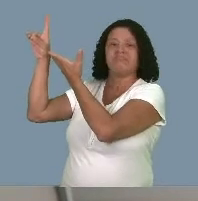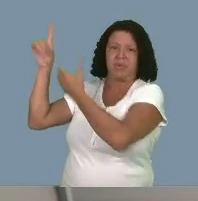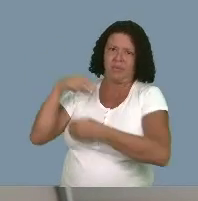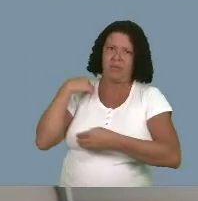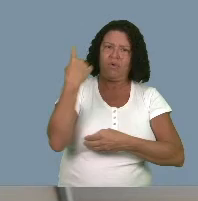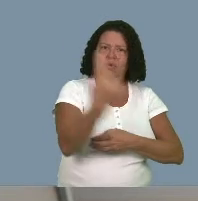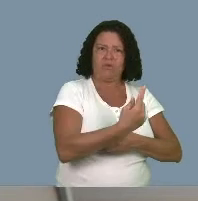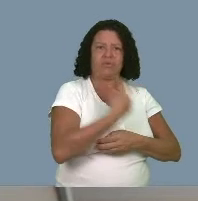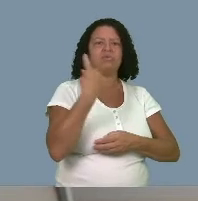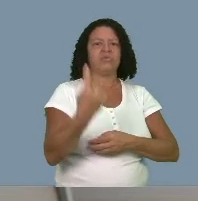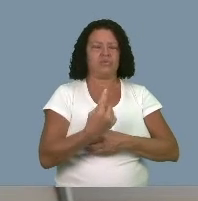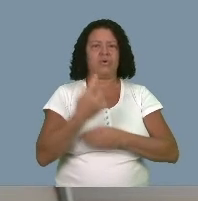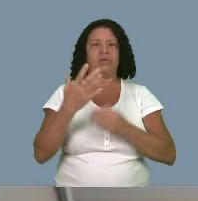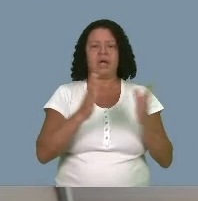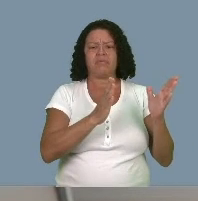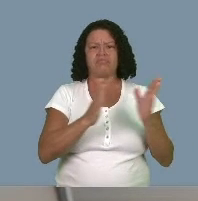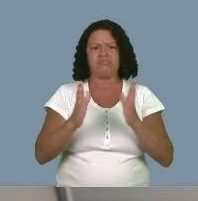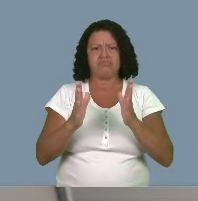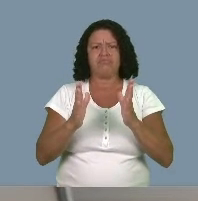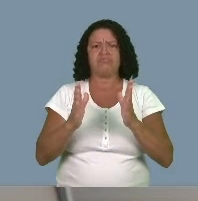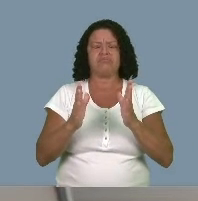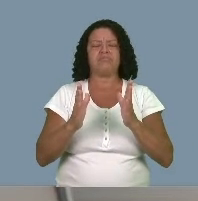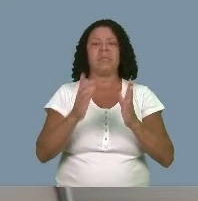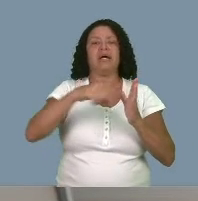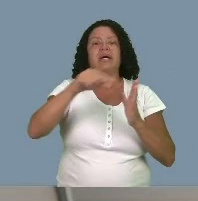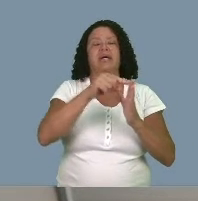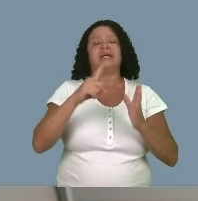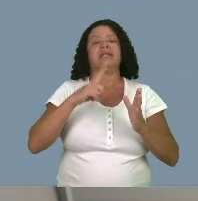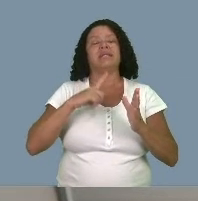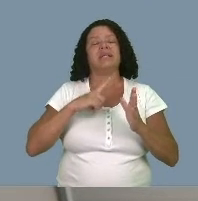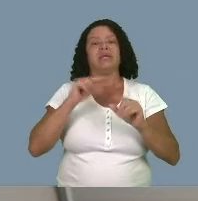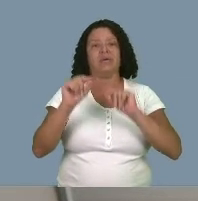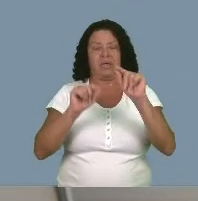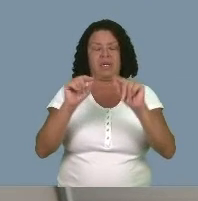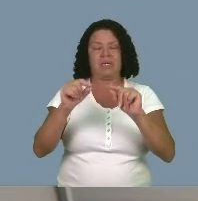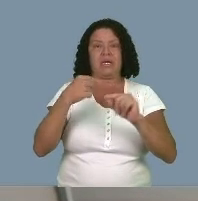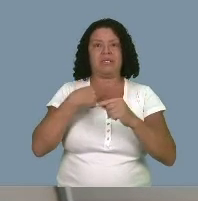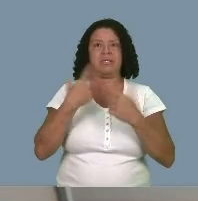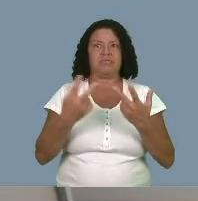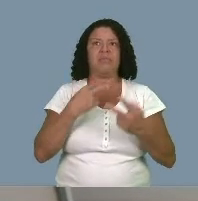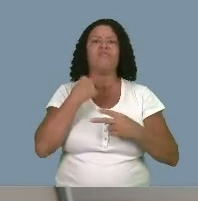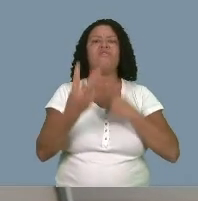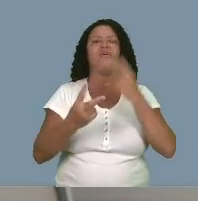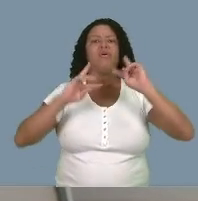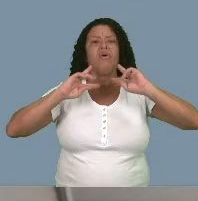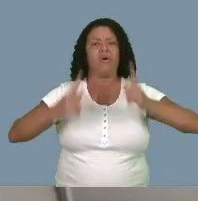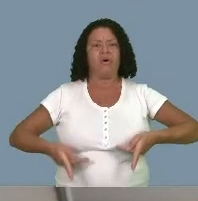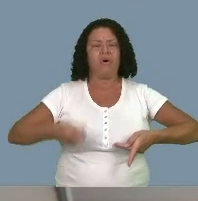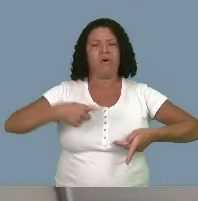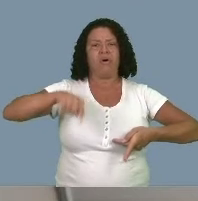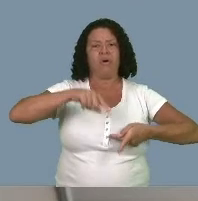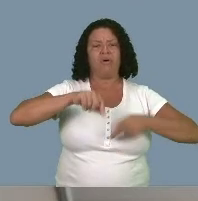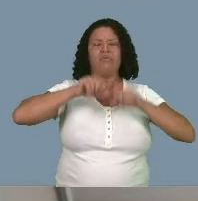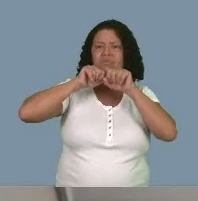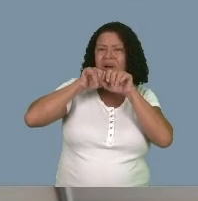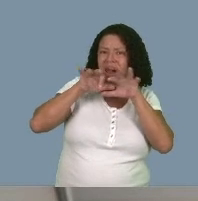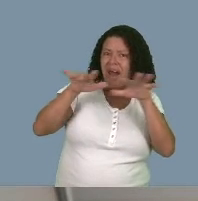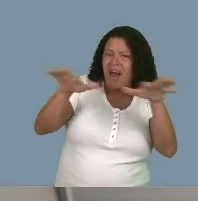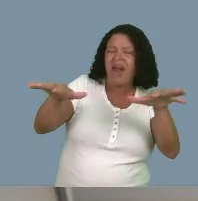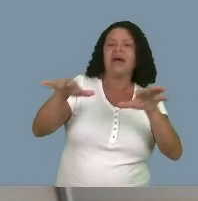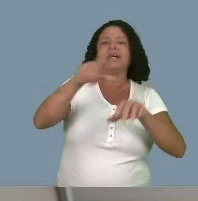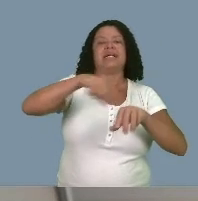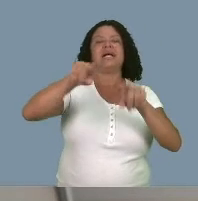Nesta soberana composição, também ressudam as vozes humanas em descompasso pelas